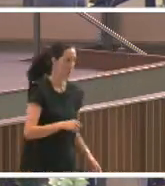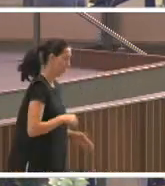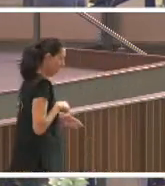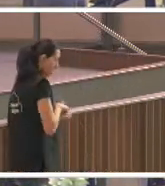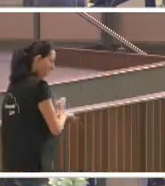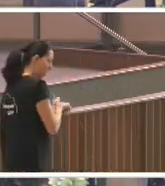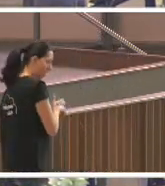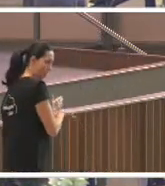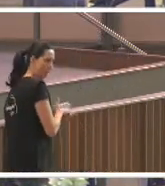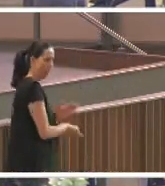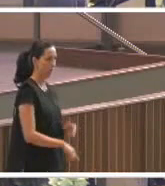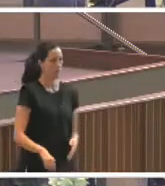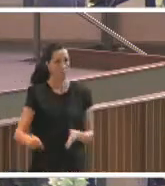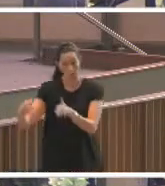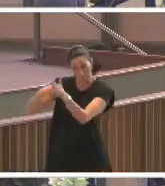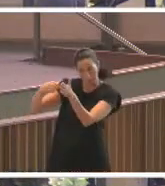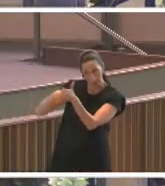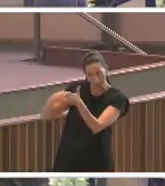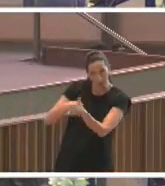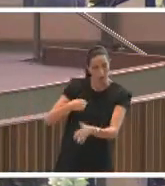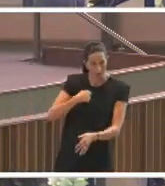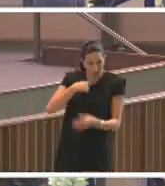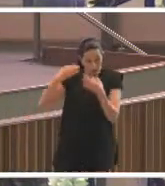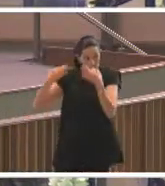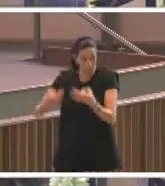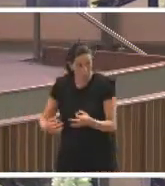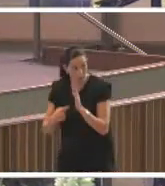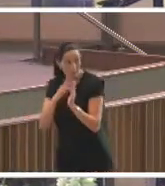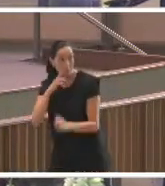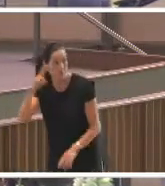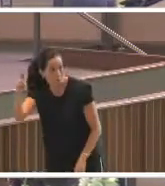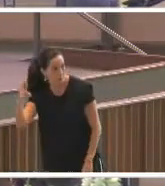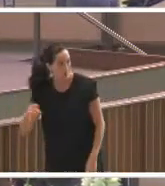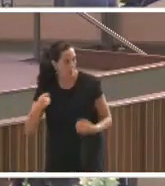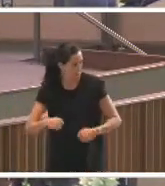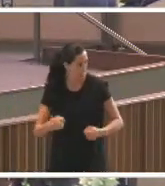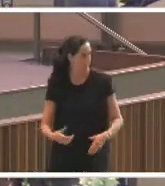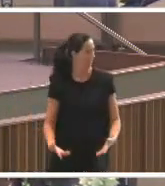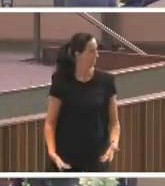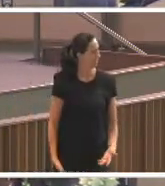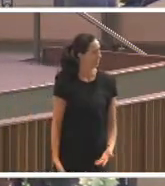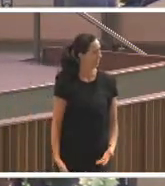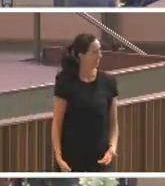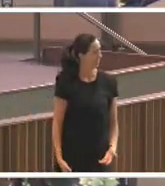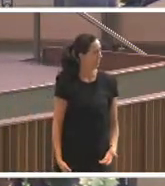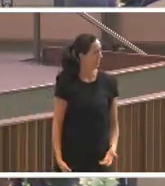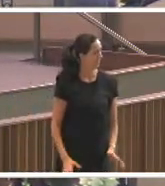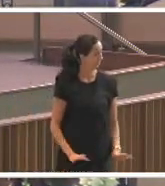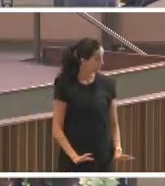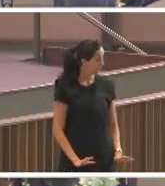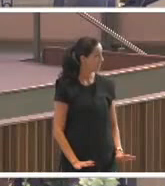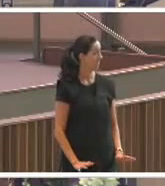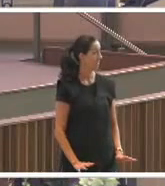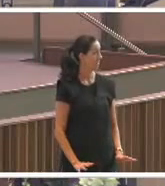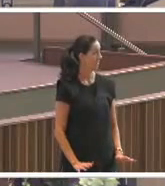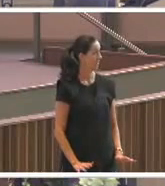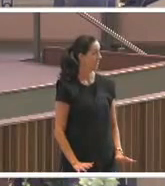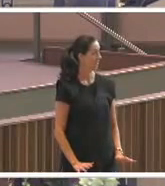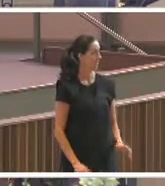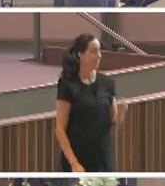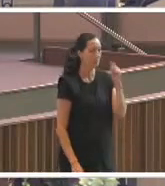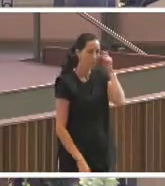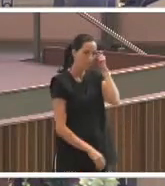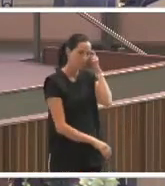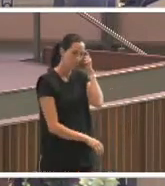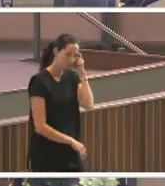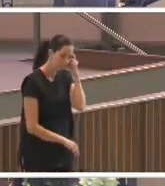isso mesmo que está aí nesse livro? Eu falei: mais ou menos, né? E aí essa pessoa assim: